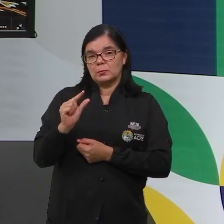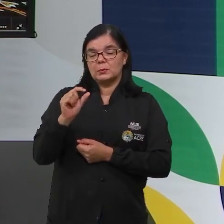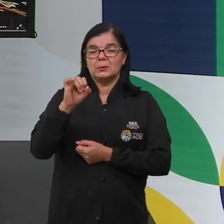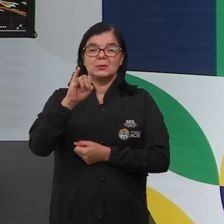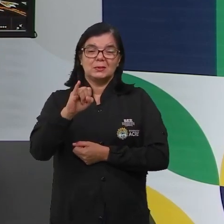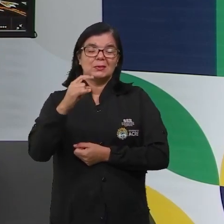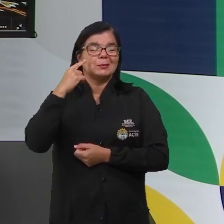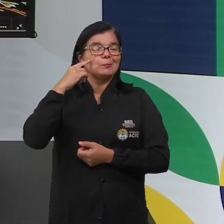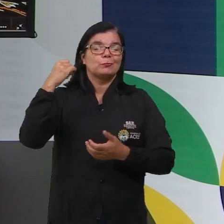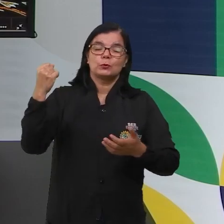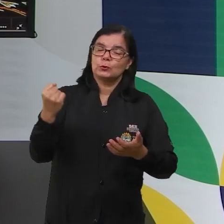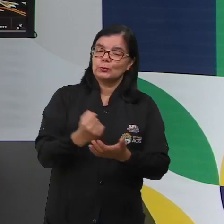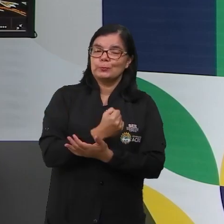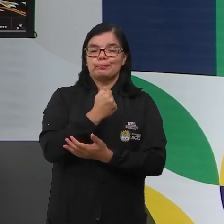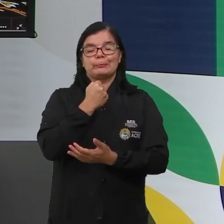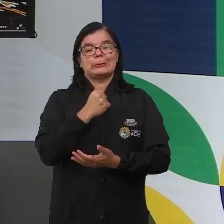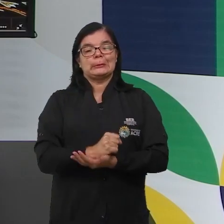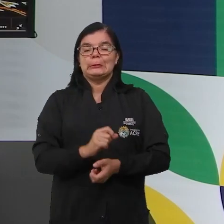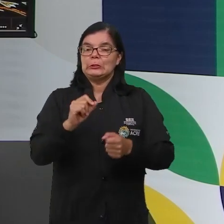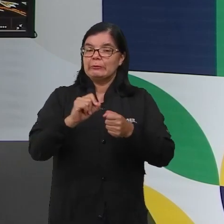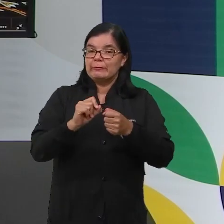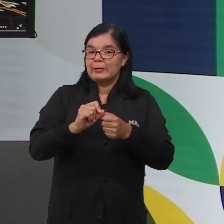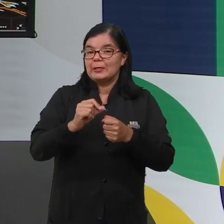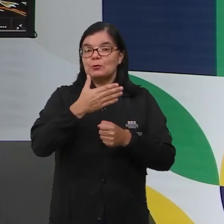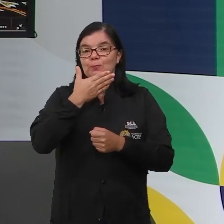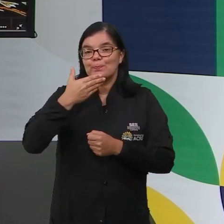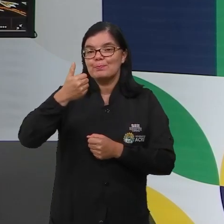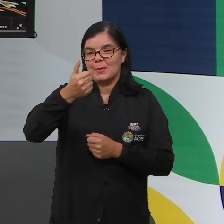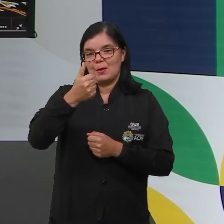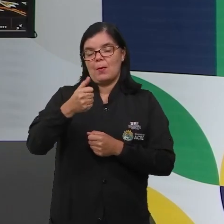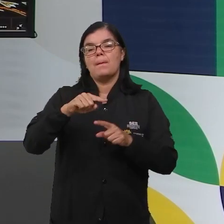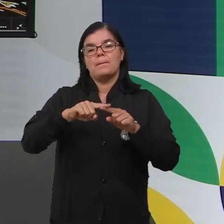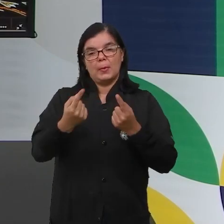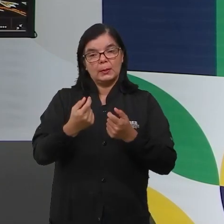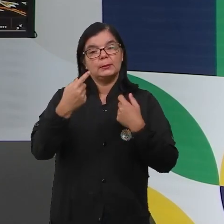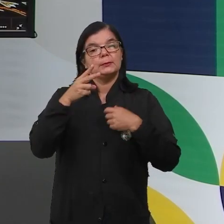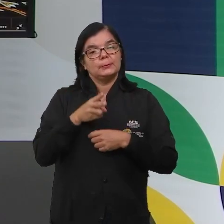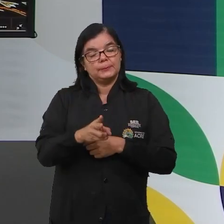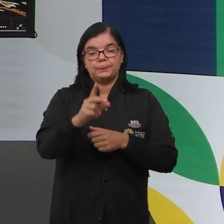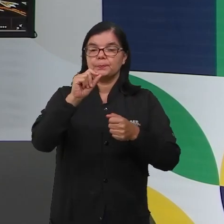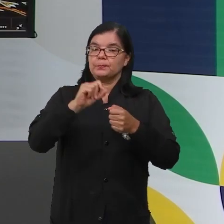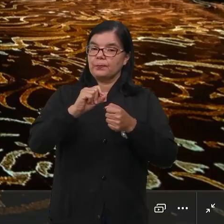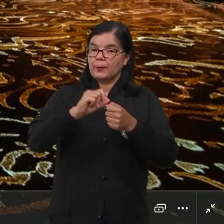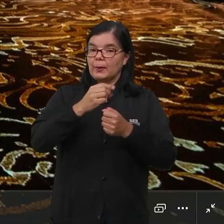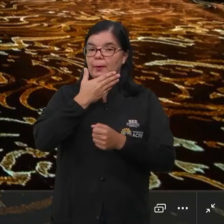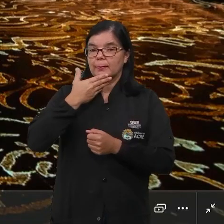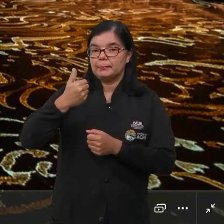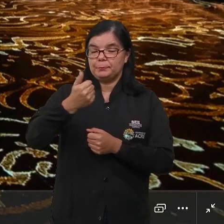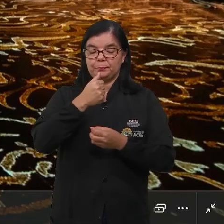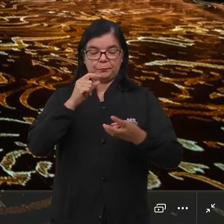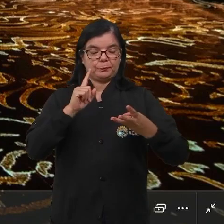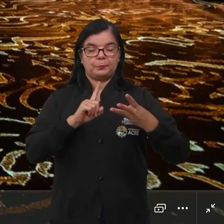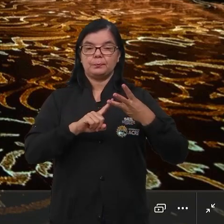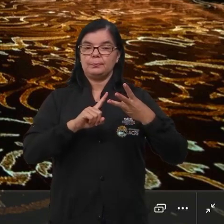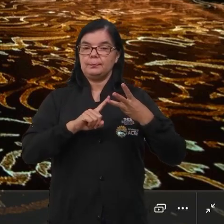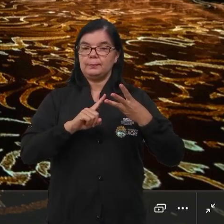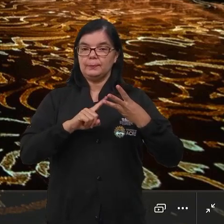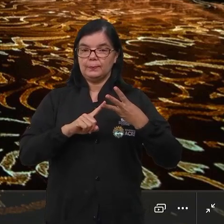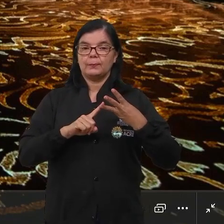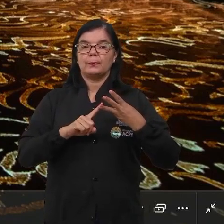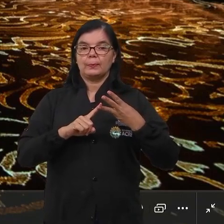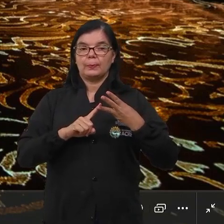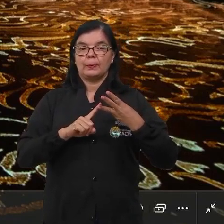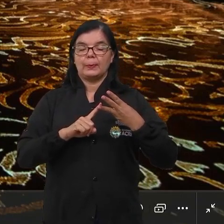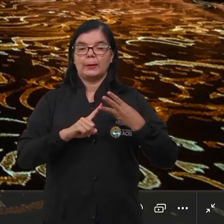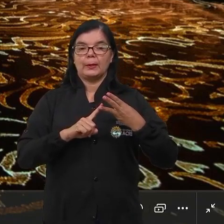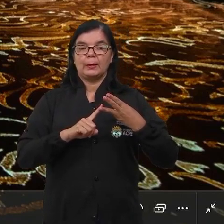eu soubesse, eu tinha feito. Faça sim, faça bem feito, pensando grande mesmo. Vamos para a próxima etapa, que é a etapa de